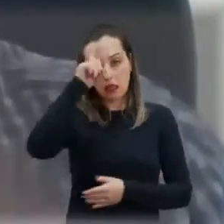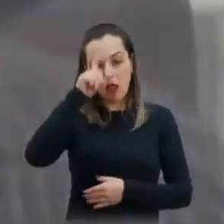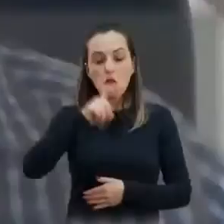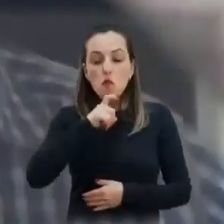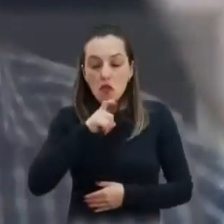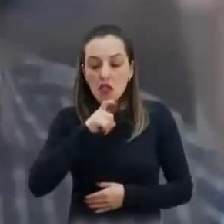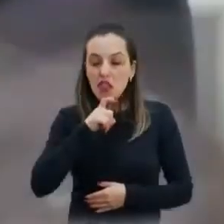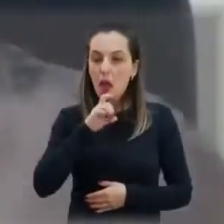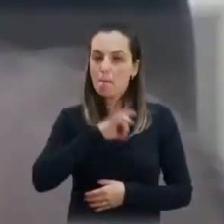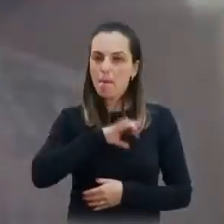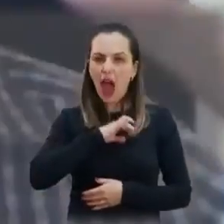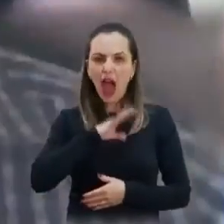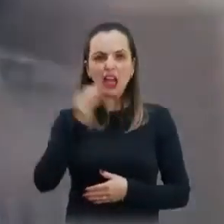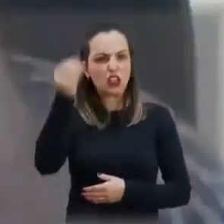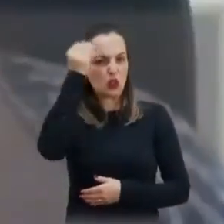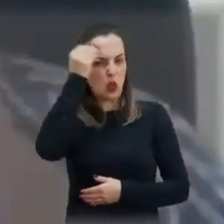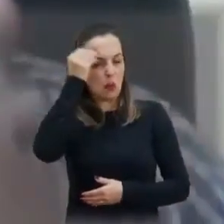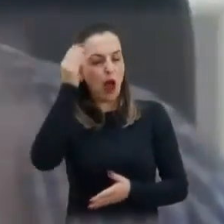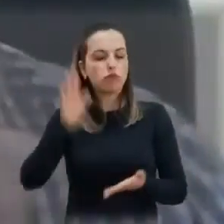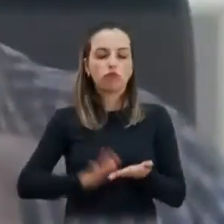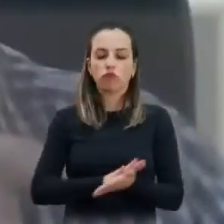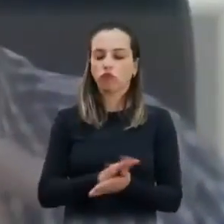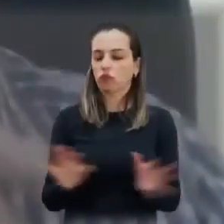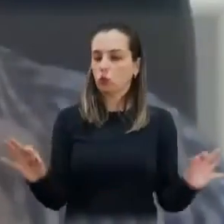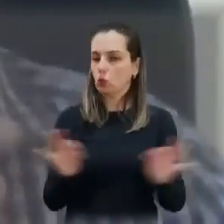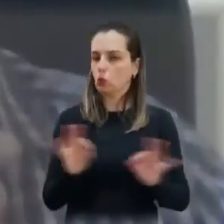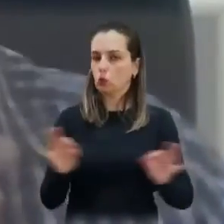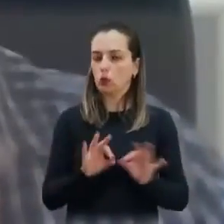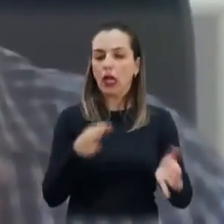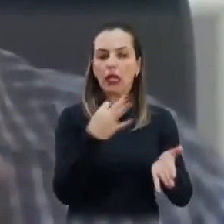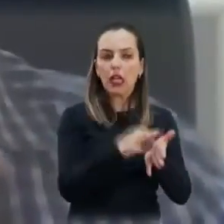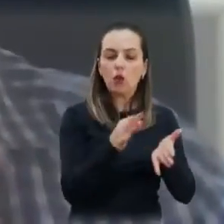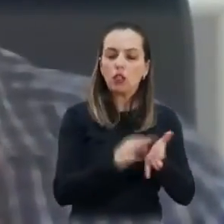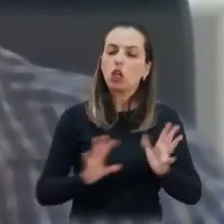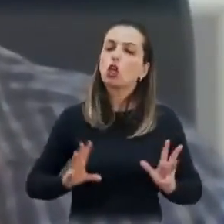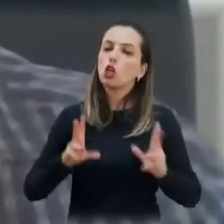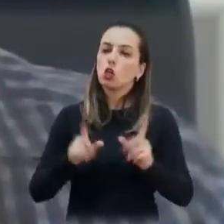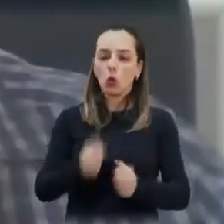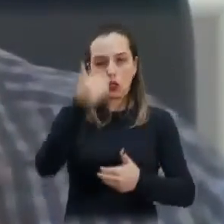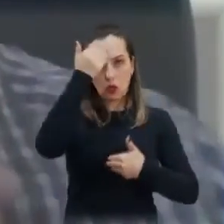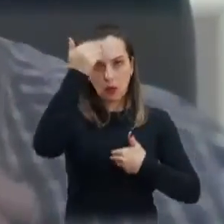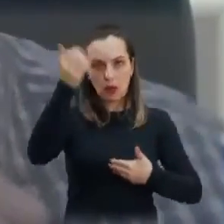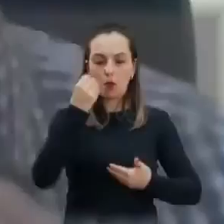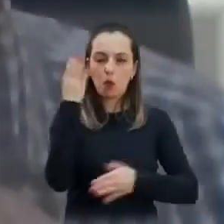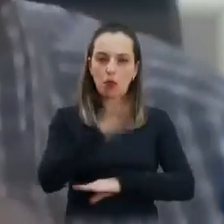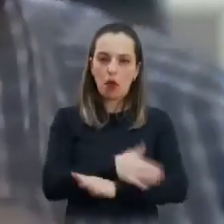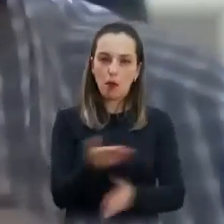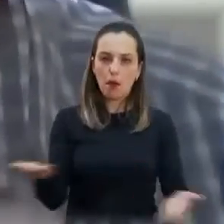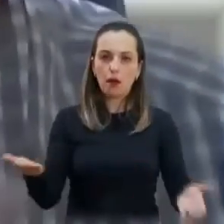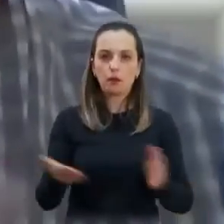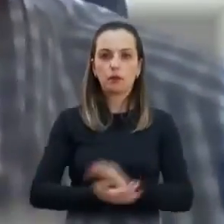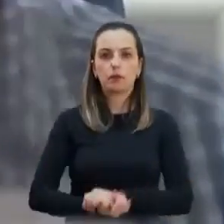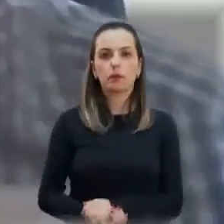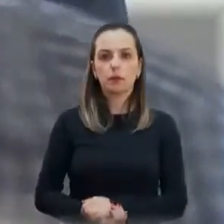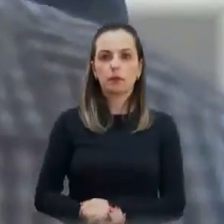sem peso de culpa, de consciência nenhuma. Assinei e assino quantas vierem. Muito obrigado, uma boa tarde a todos.